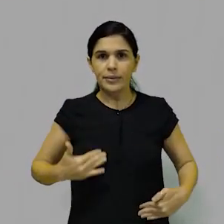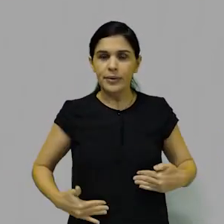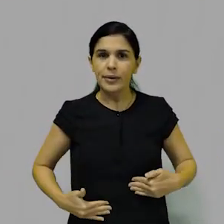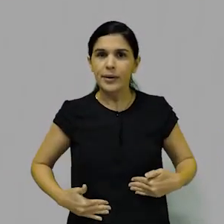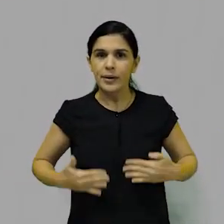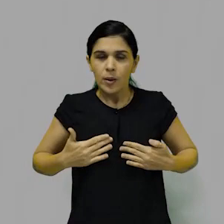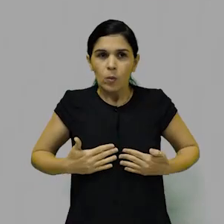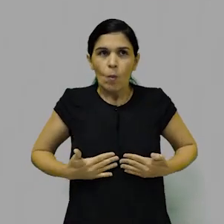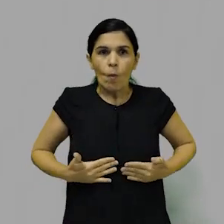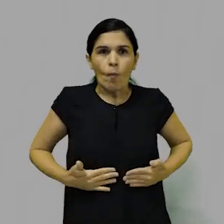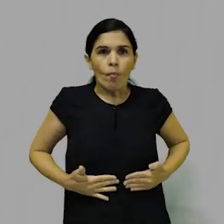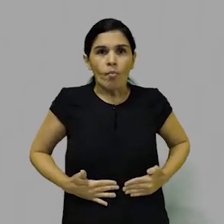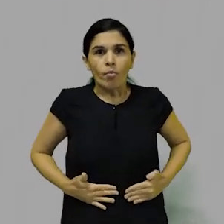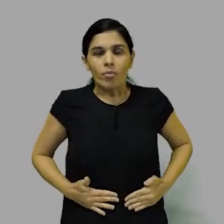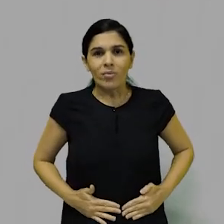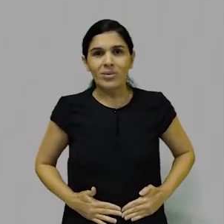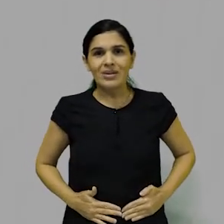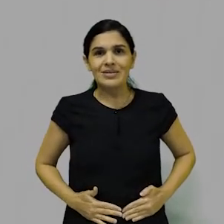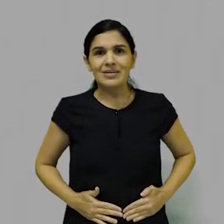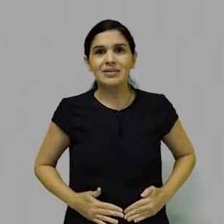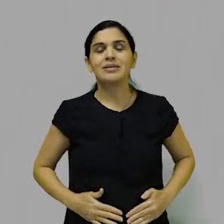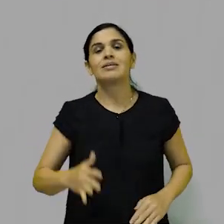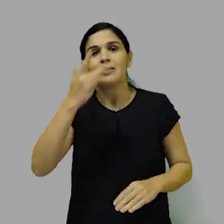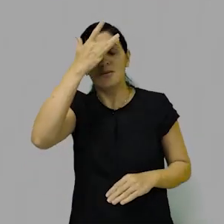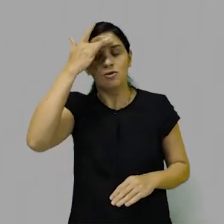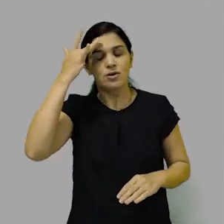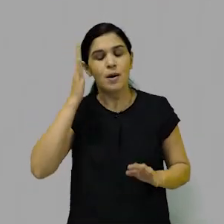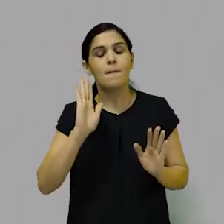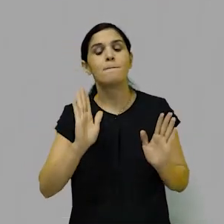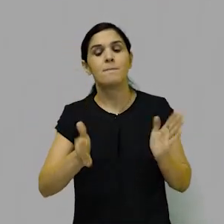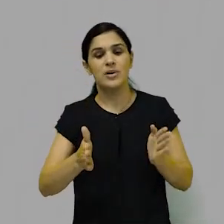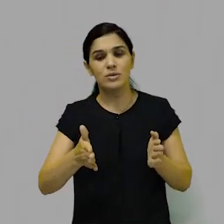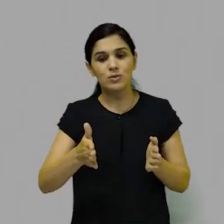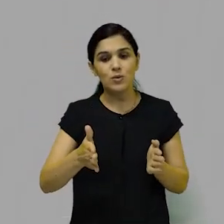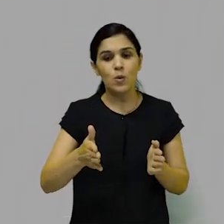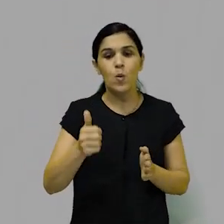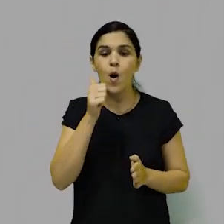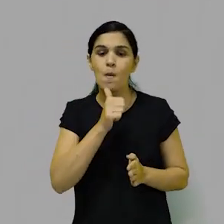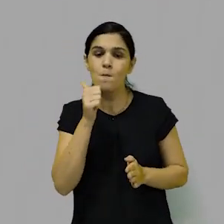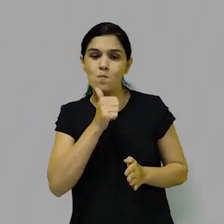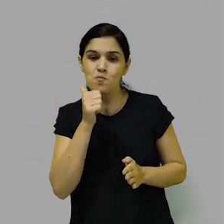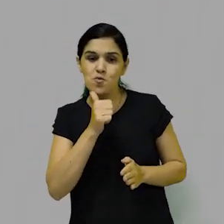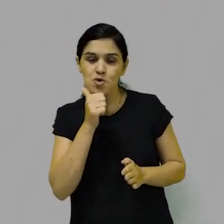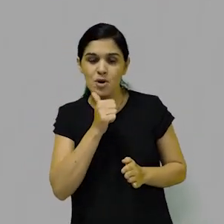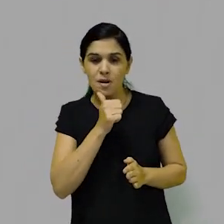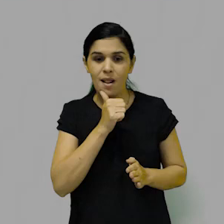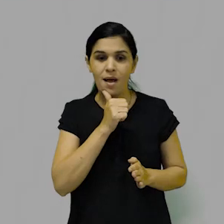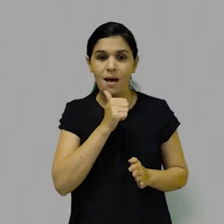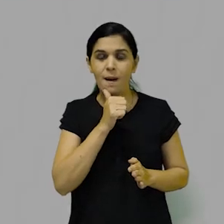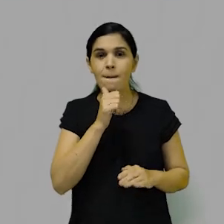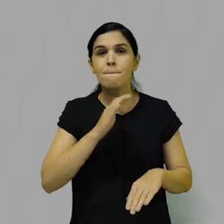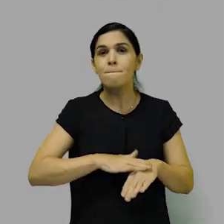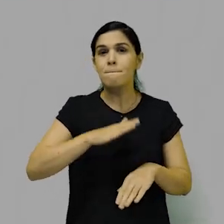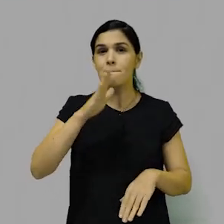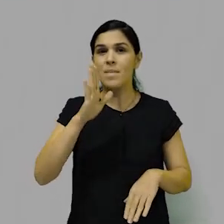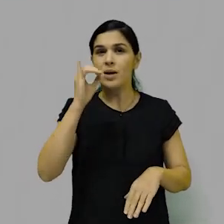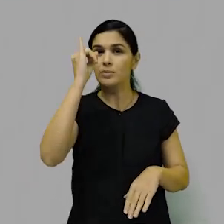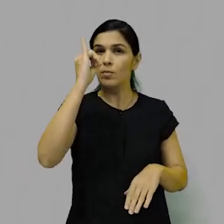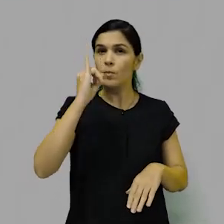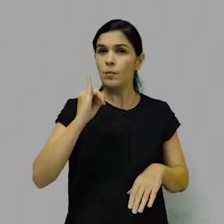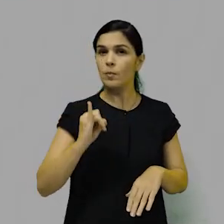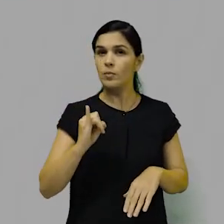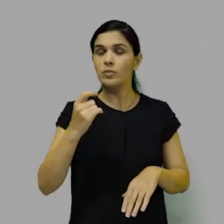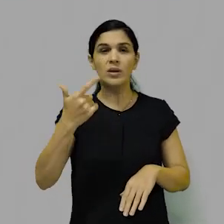aquela mulher que tem um porte físico mais atlético, mais definido, mais fitness. Então percebam que